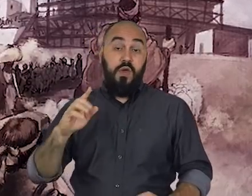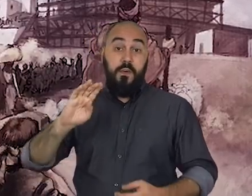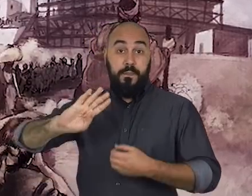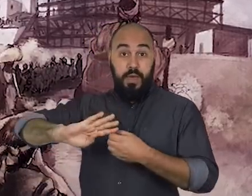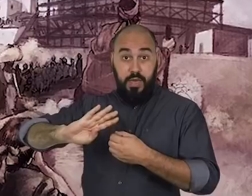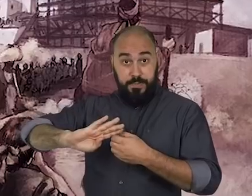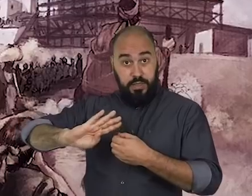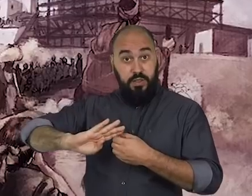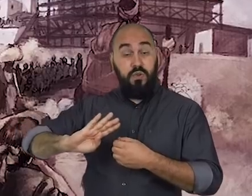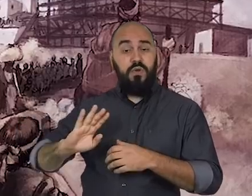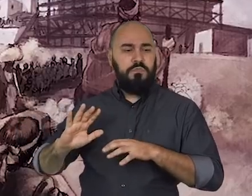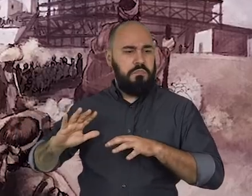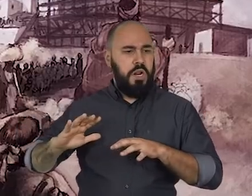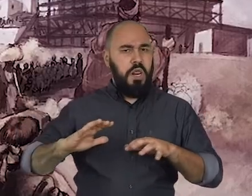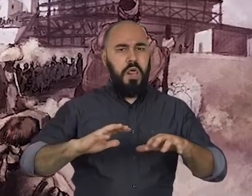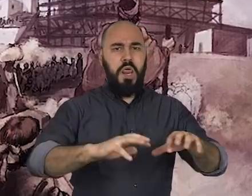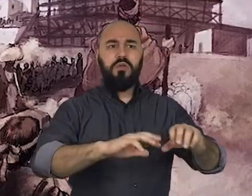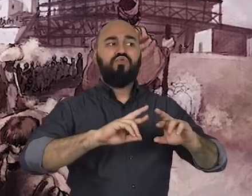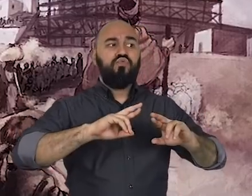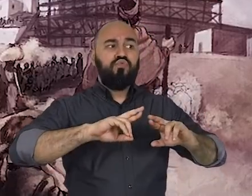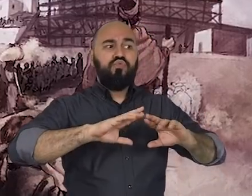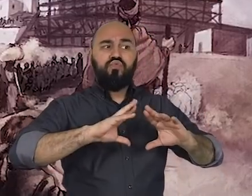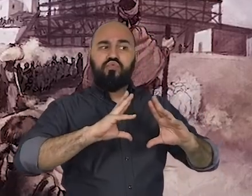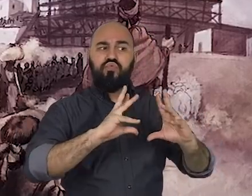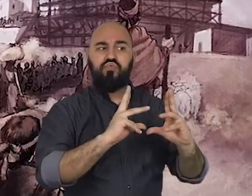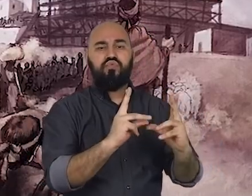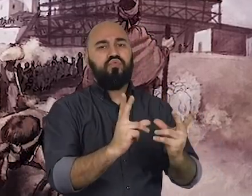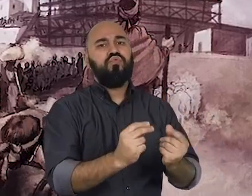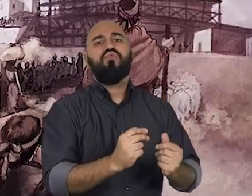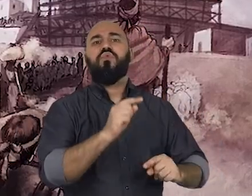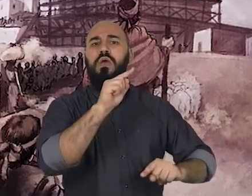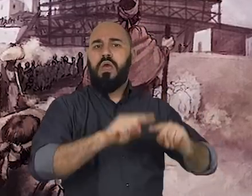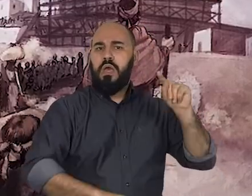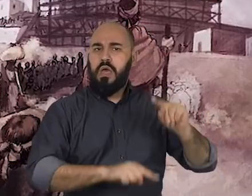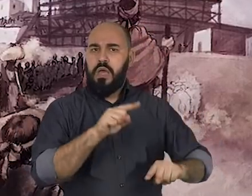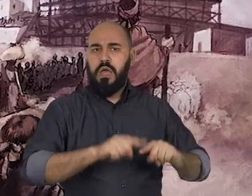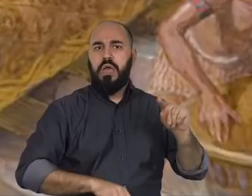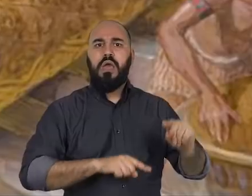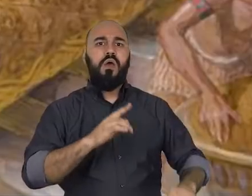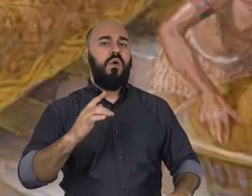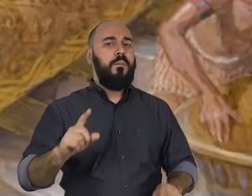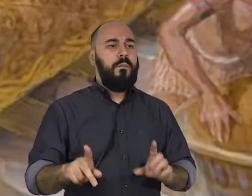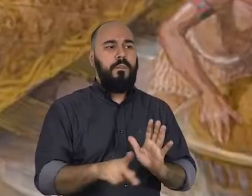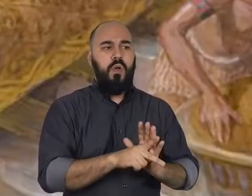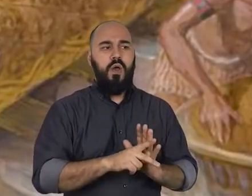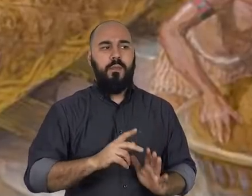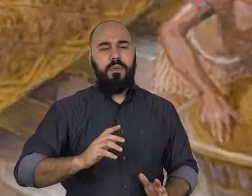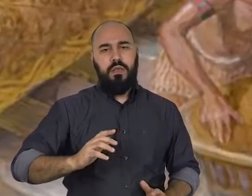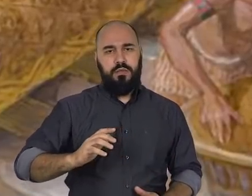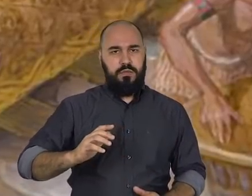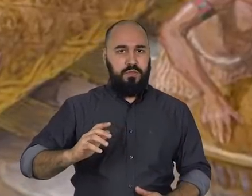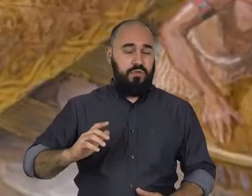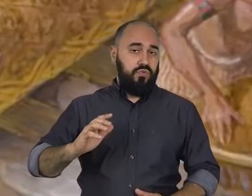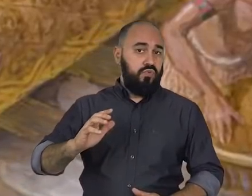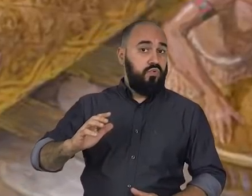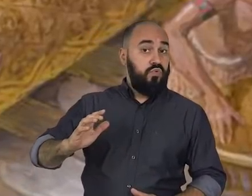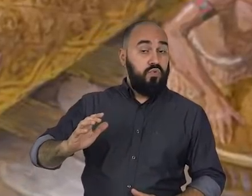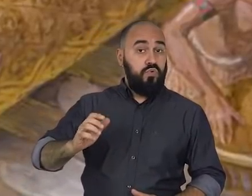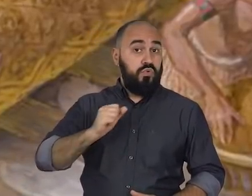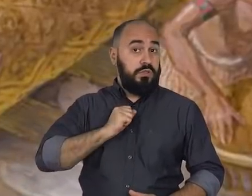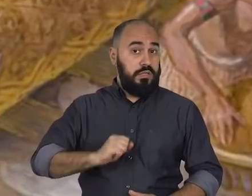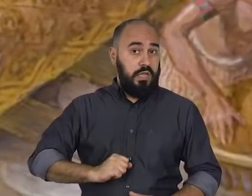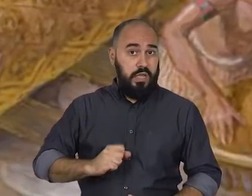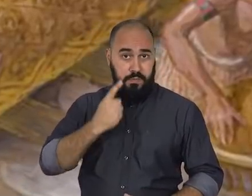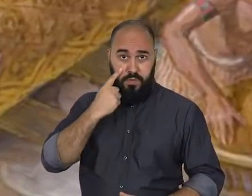a cidade e levaram os móveis restantes e os tesouros do templo. Uma lista dos itens retirados